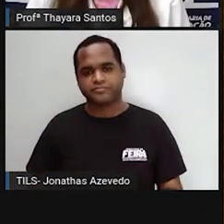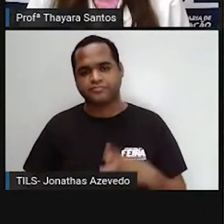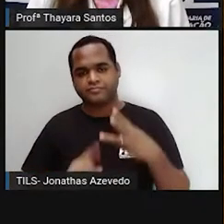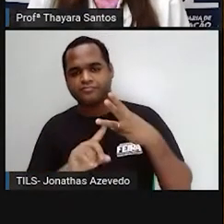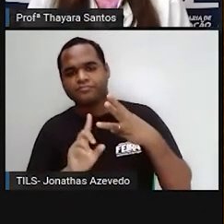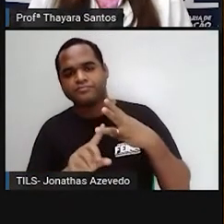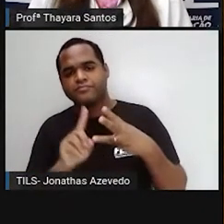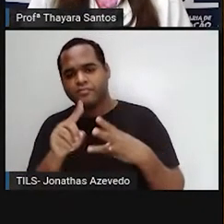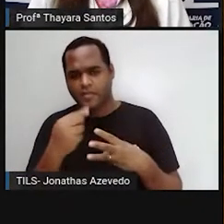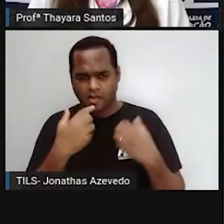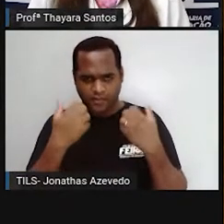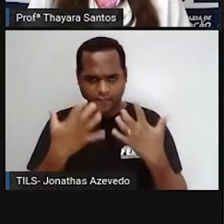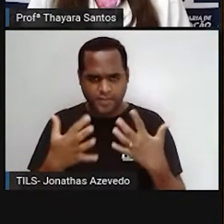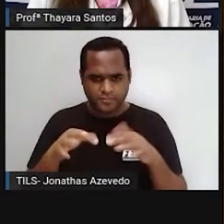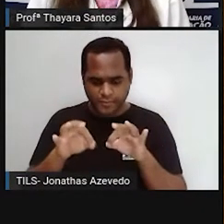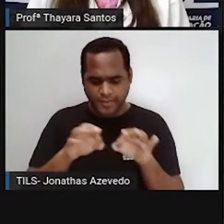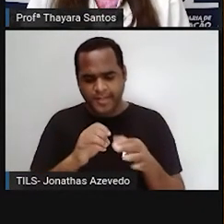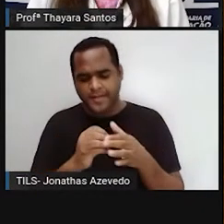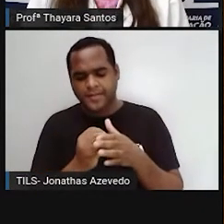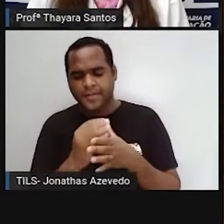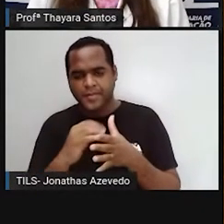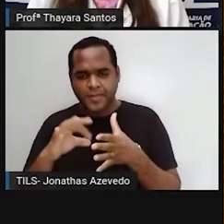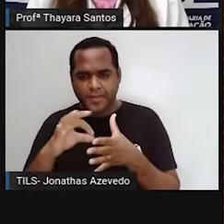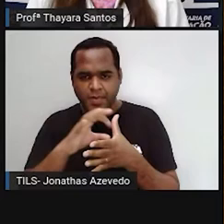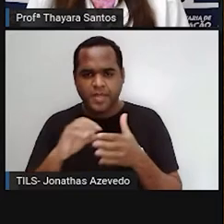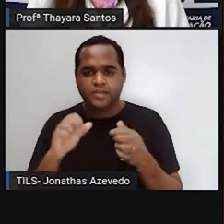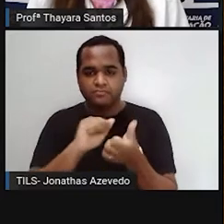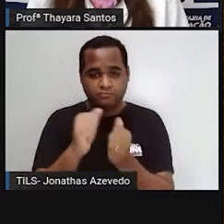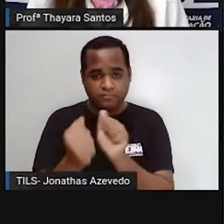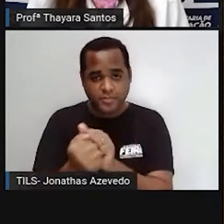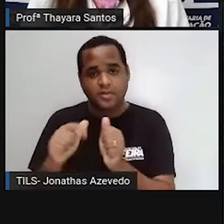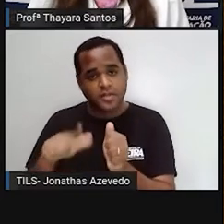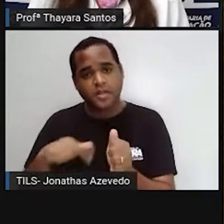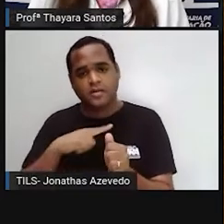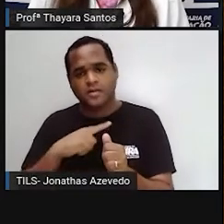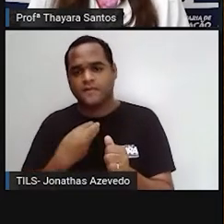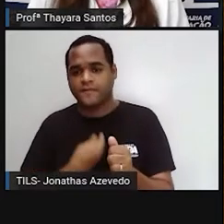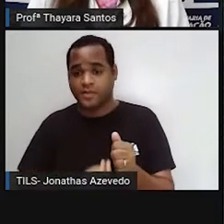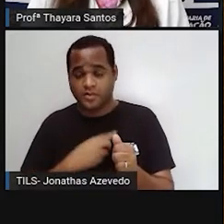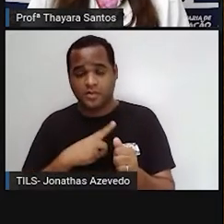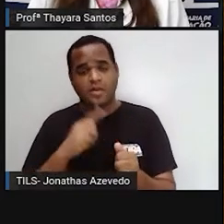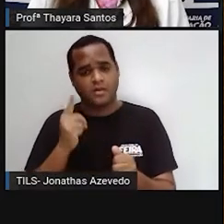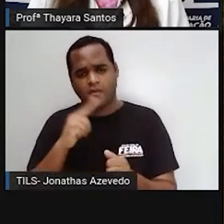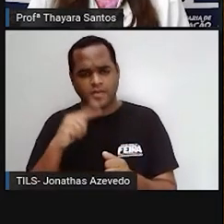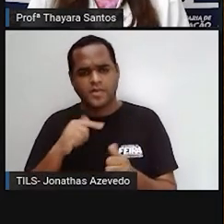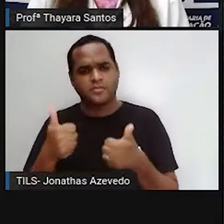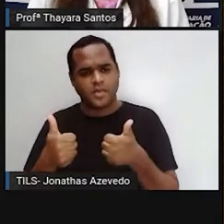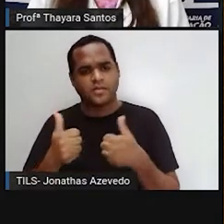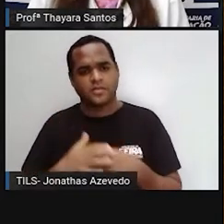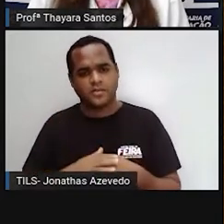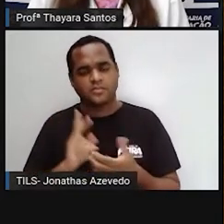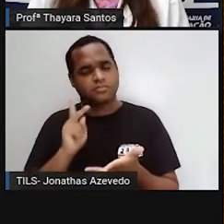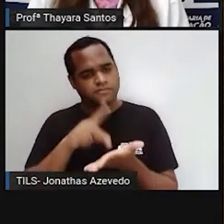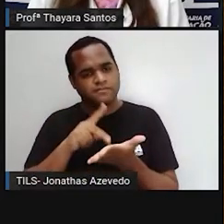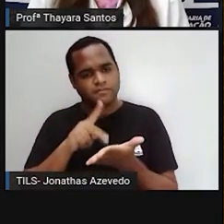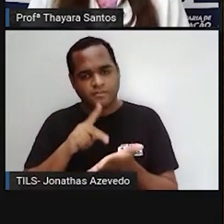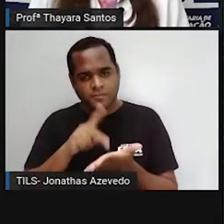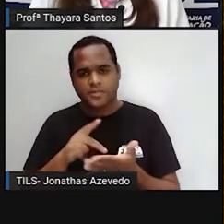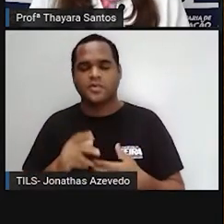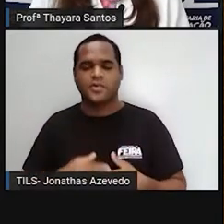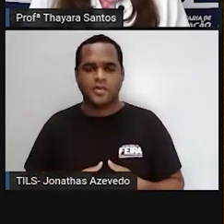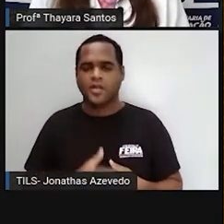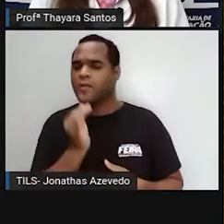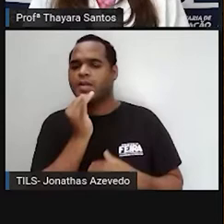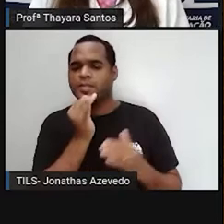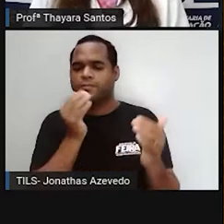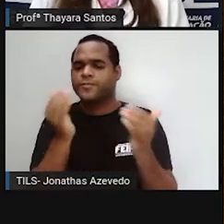Terceira, organismos com maior capacidade de adaptação apresentam mais chances de sobrevivência. Essa afirmação é verdadeira. Eu até dei